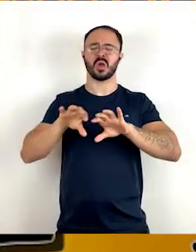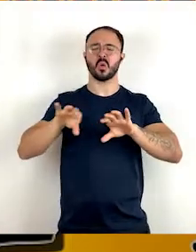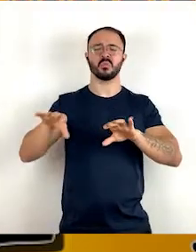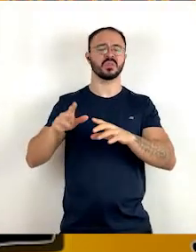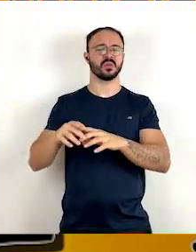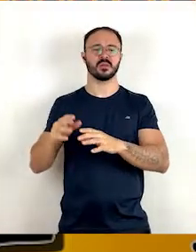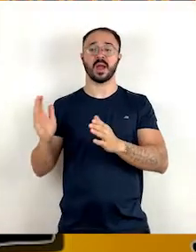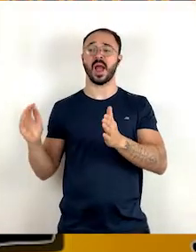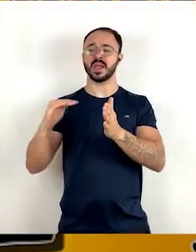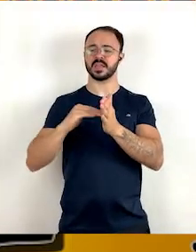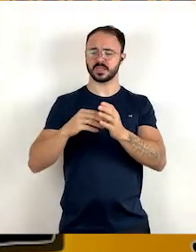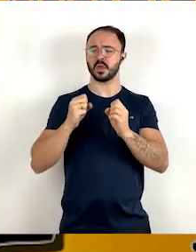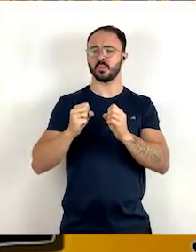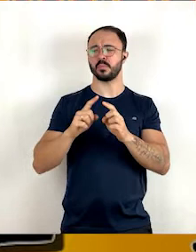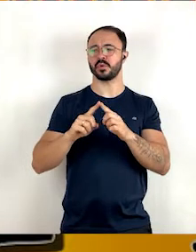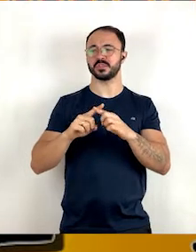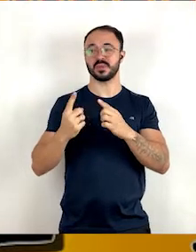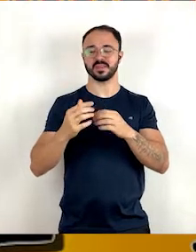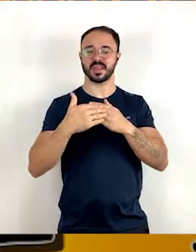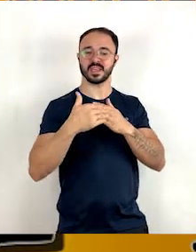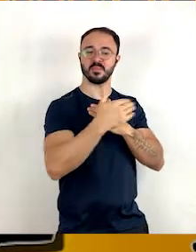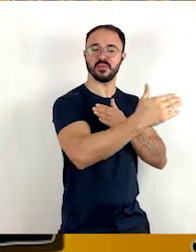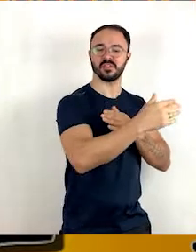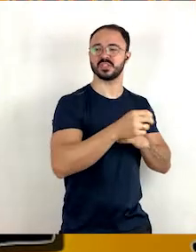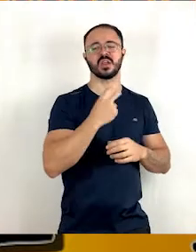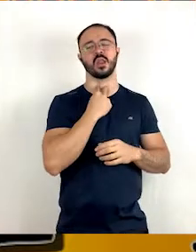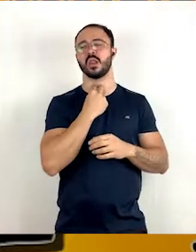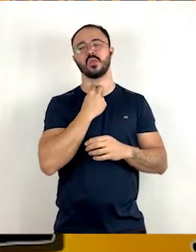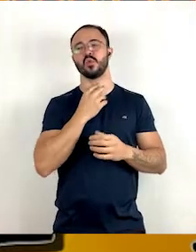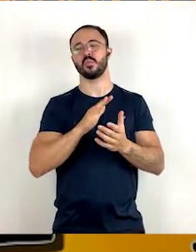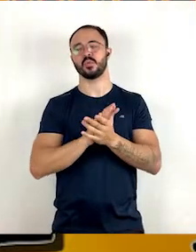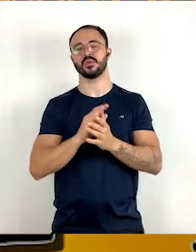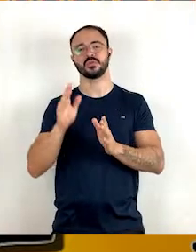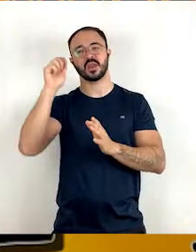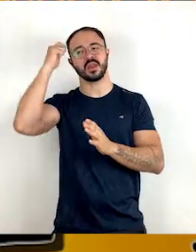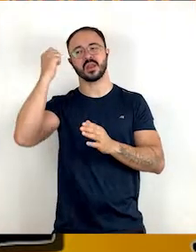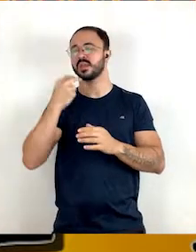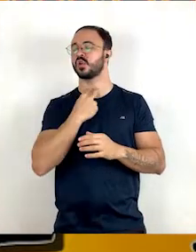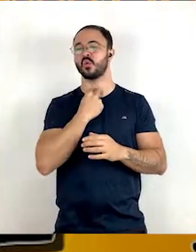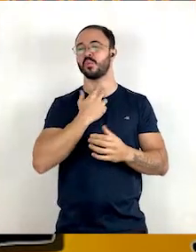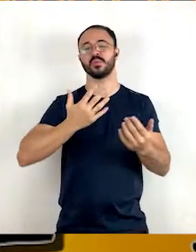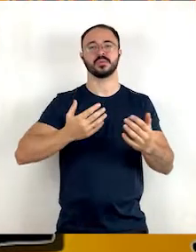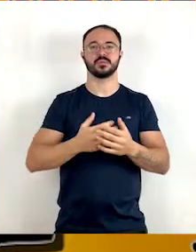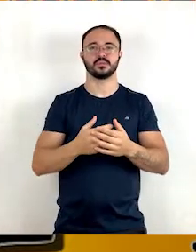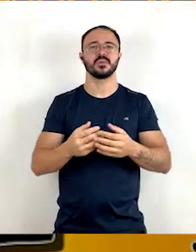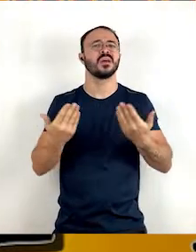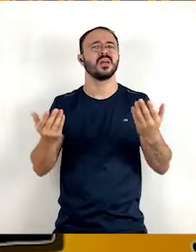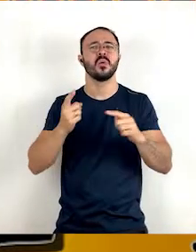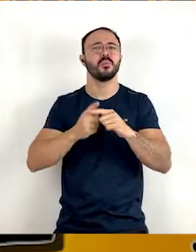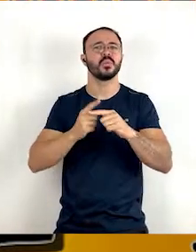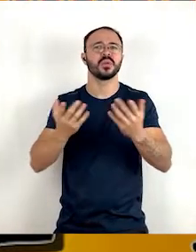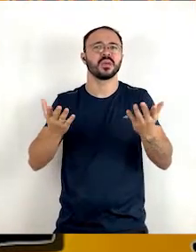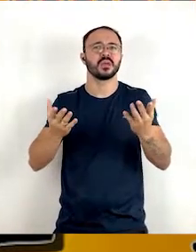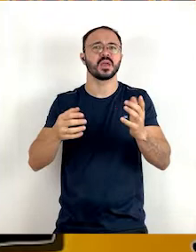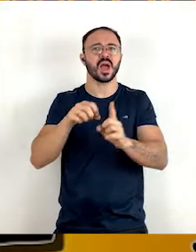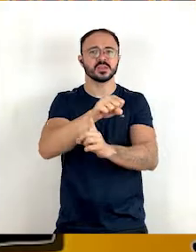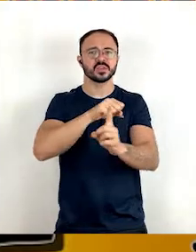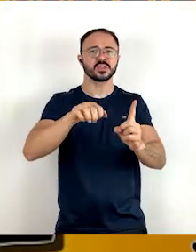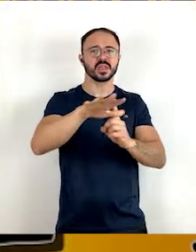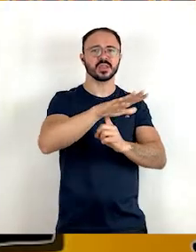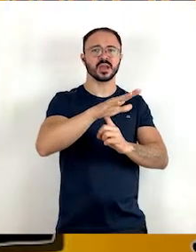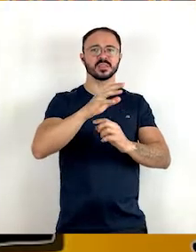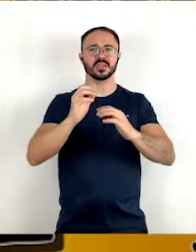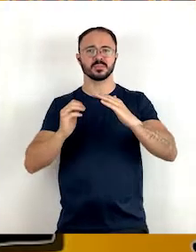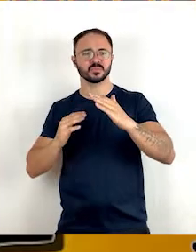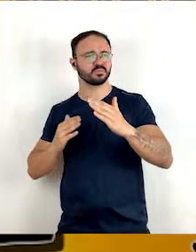Até aqui você pode chegar, depois daqui você não chega mais. Né? Então você tem ali um limite, a sociedade nos